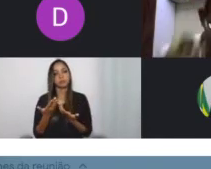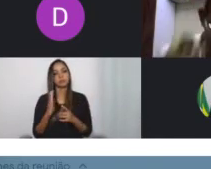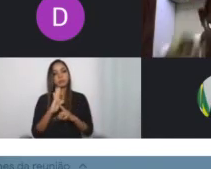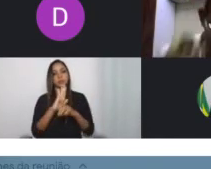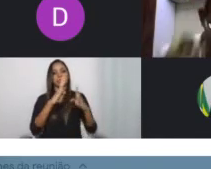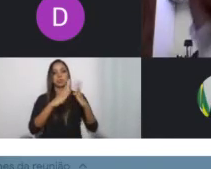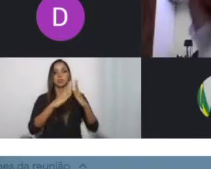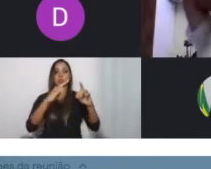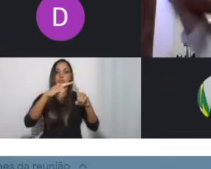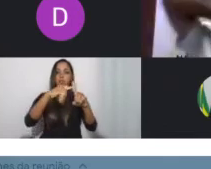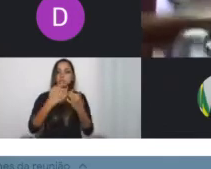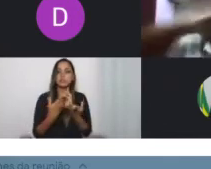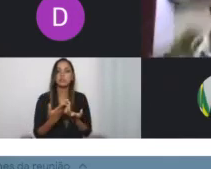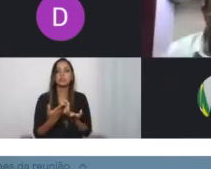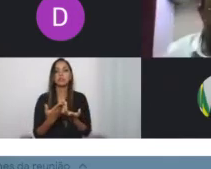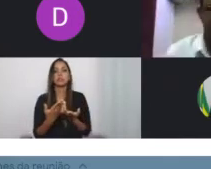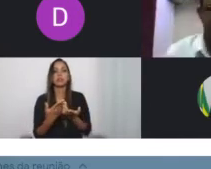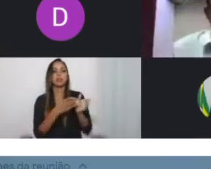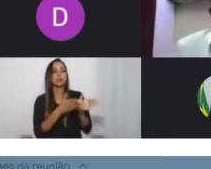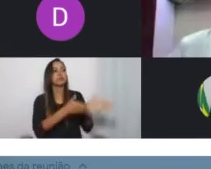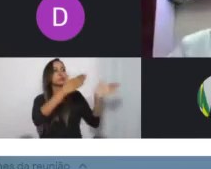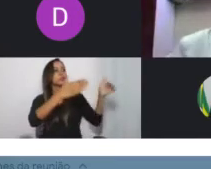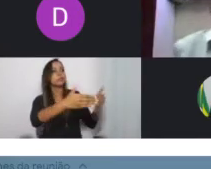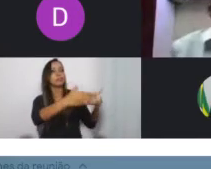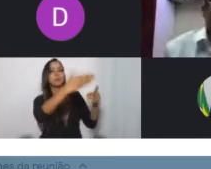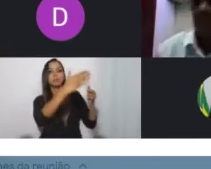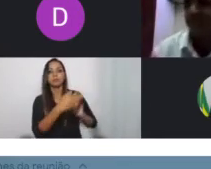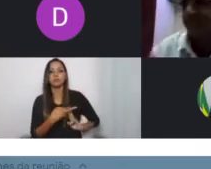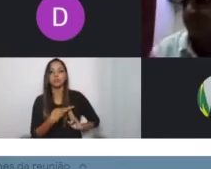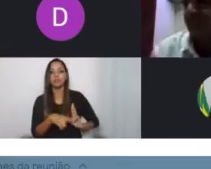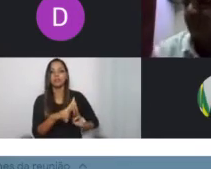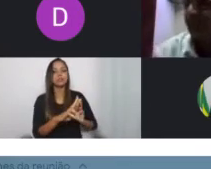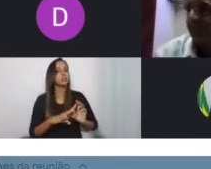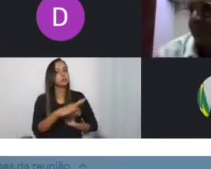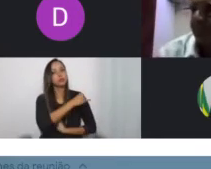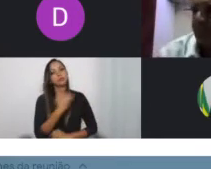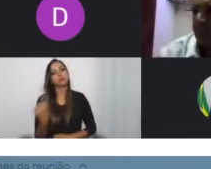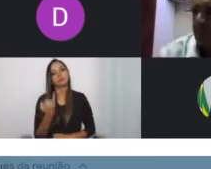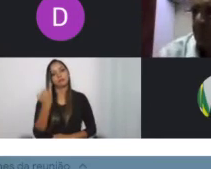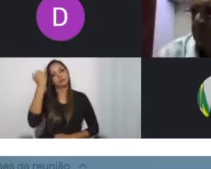E as religiões como todas, como essenciais em nosso município.